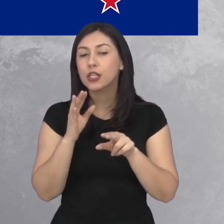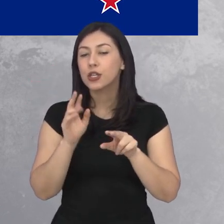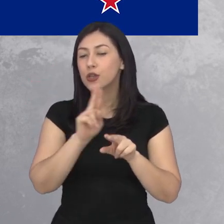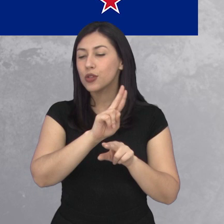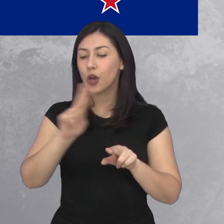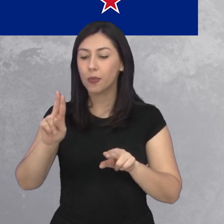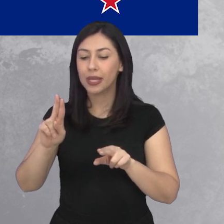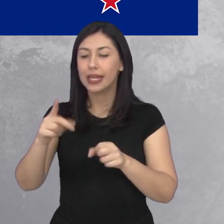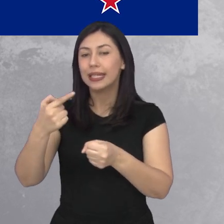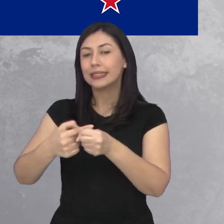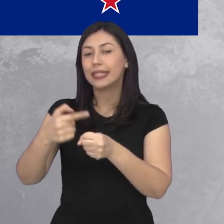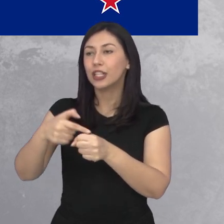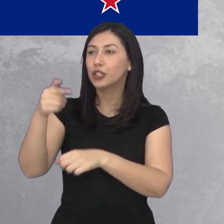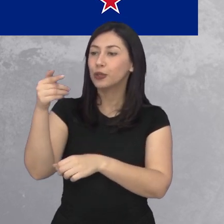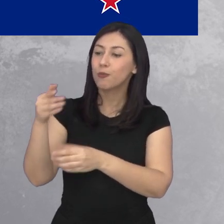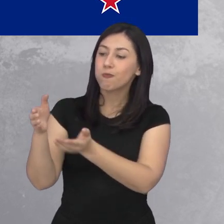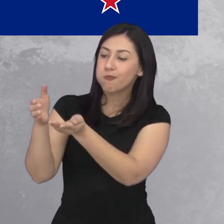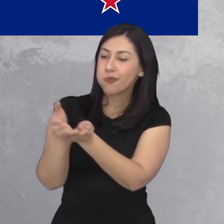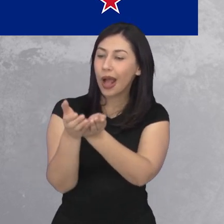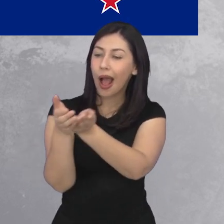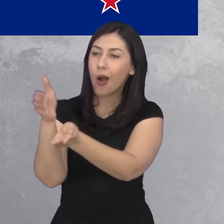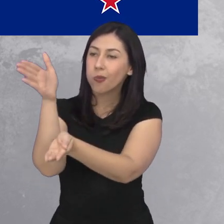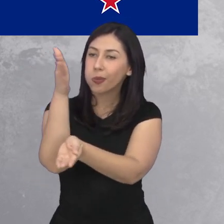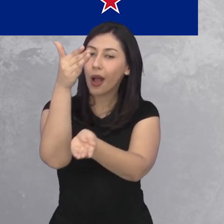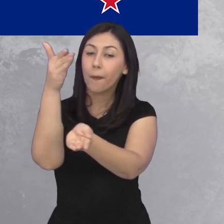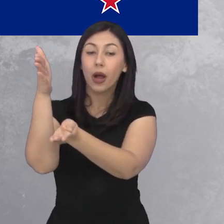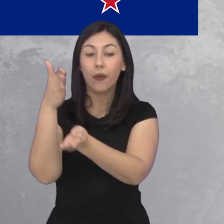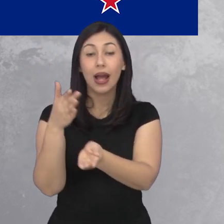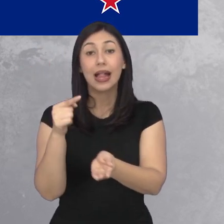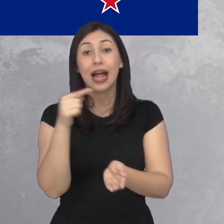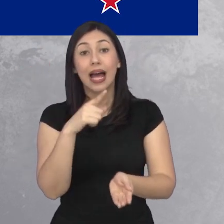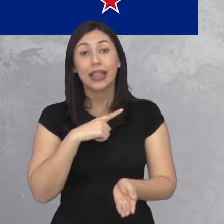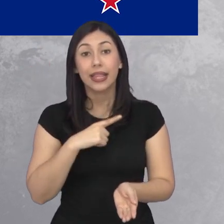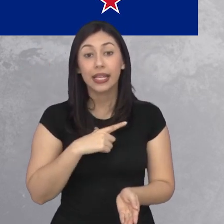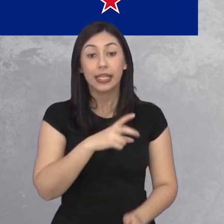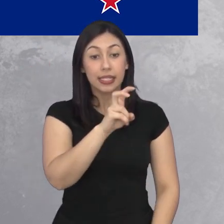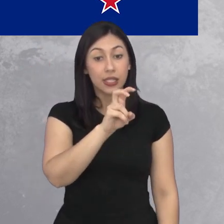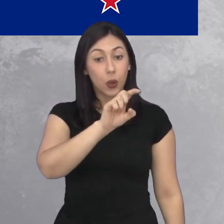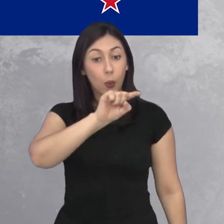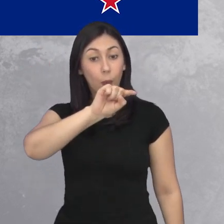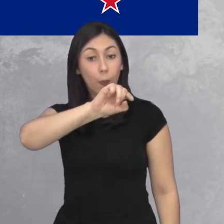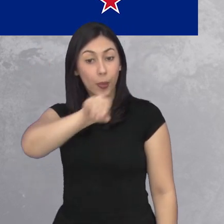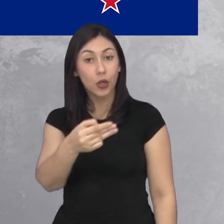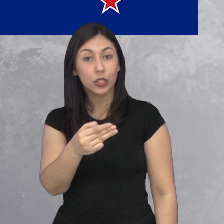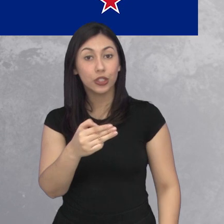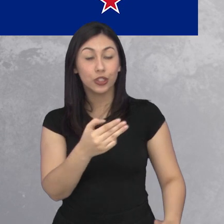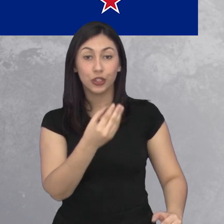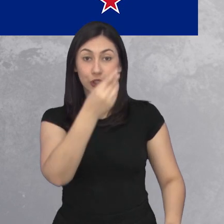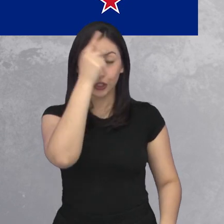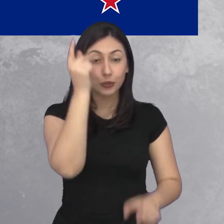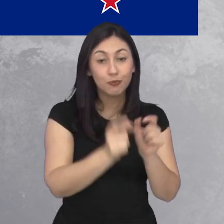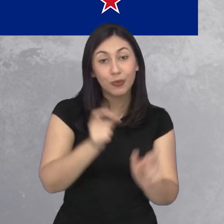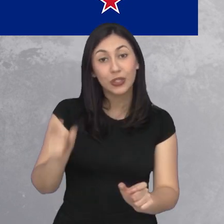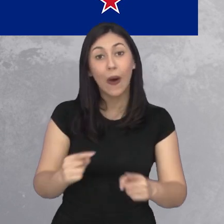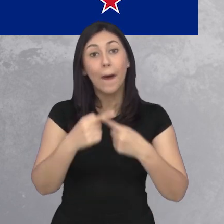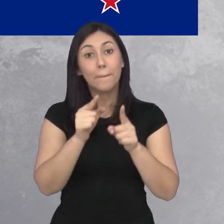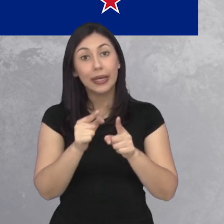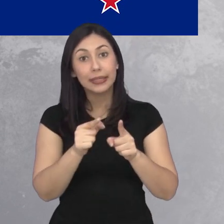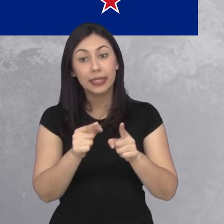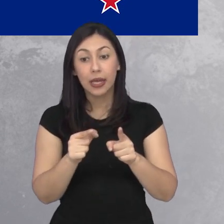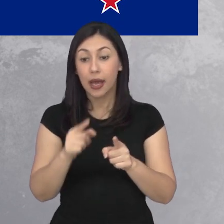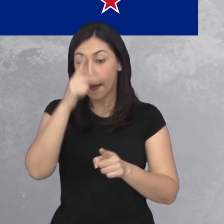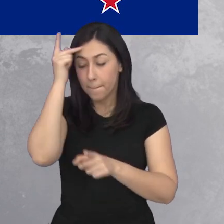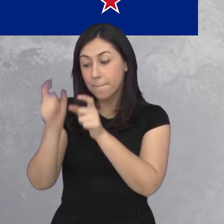of Sails, Cidade das Velas. Dica 2. O país tem mais de 5 milhões de habitantes e mesmo assim existem